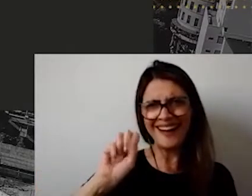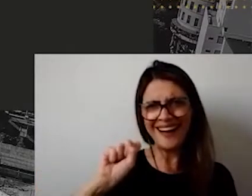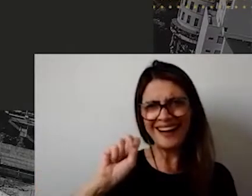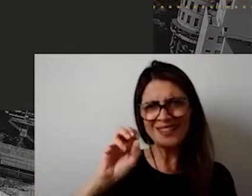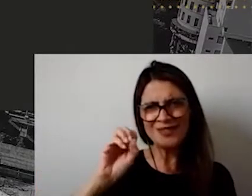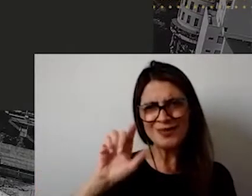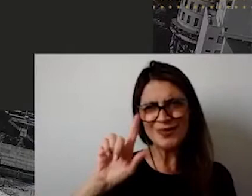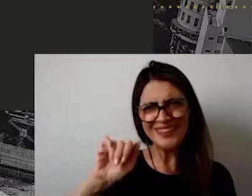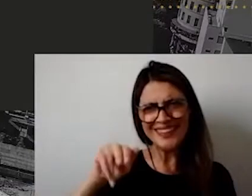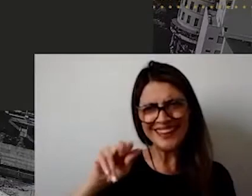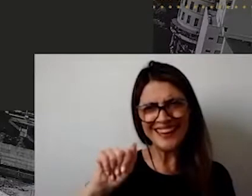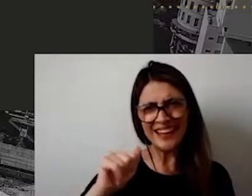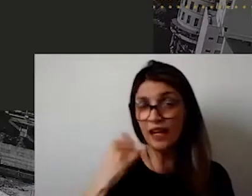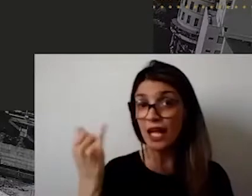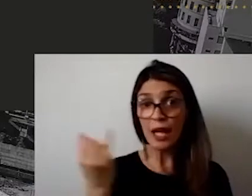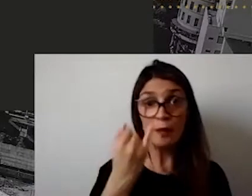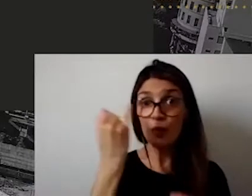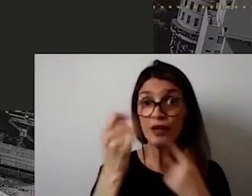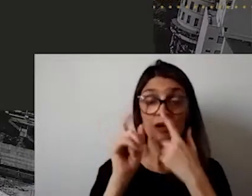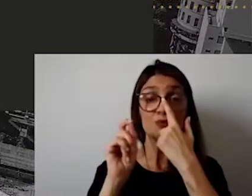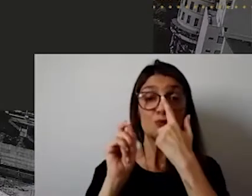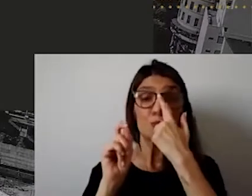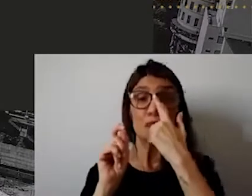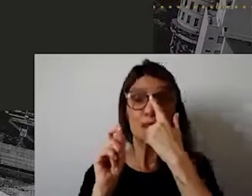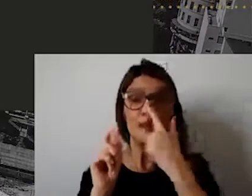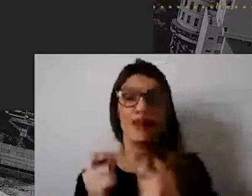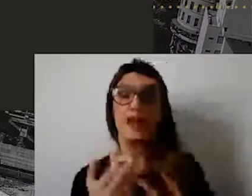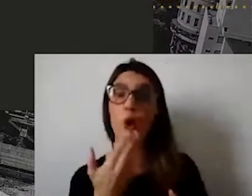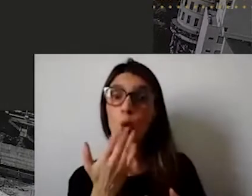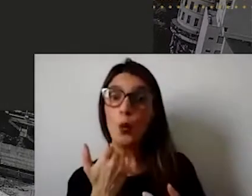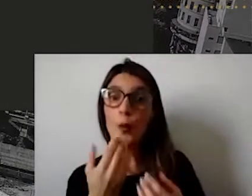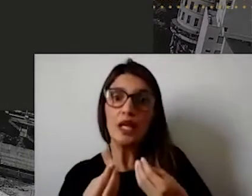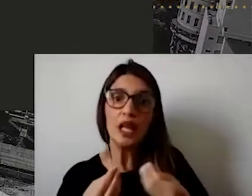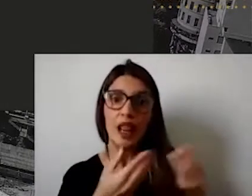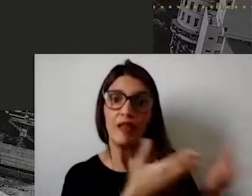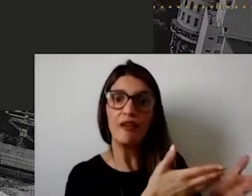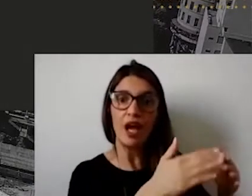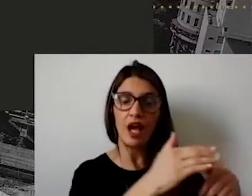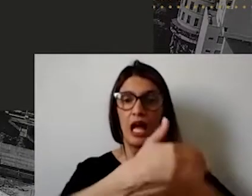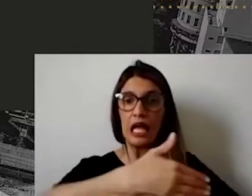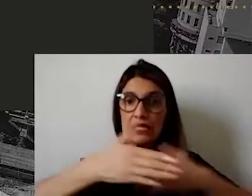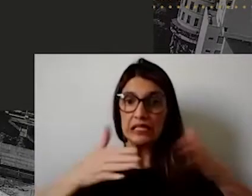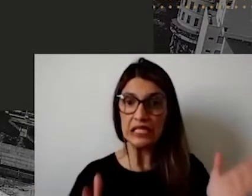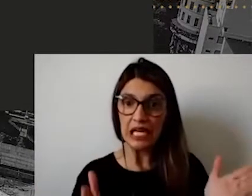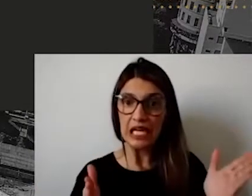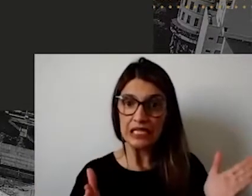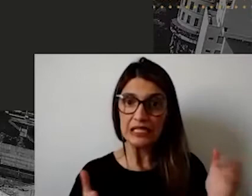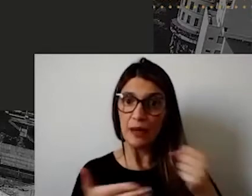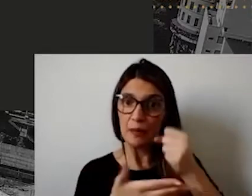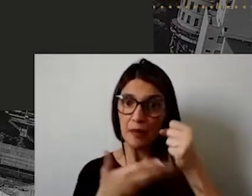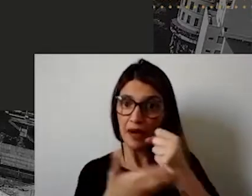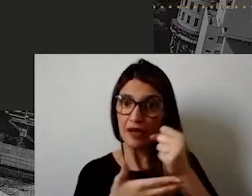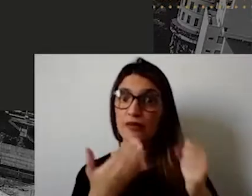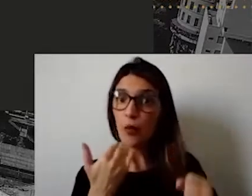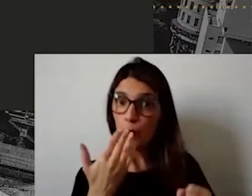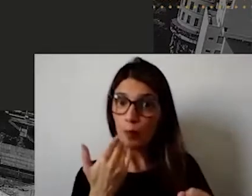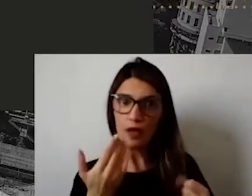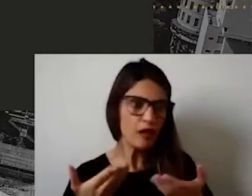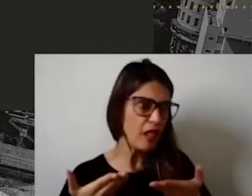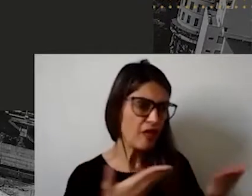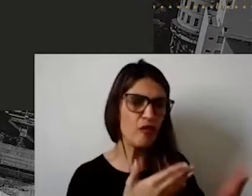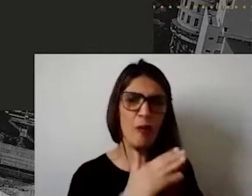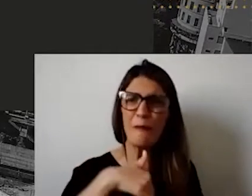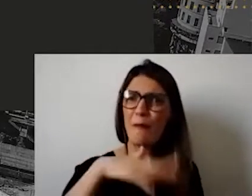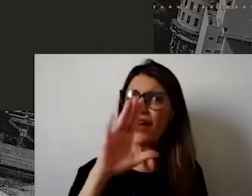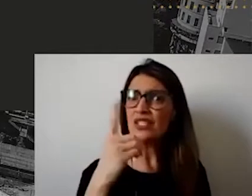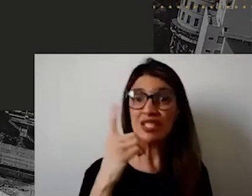Mais importante do que levar a cesta básica, olha que nós levamos mais de 10 mil cestas básicas, mas mais importante do que essas milhares de cestas